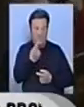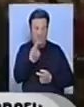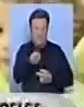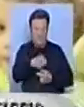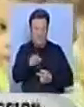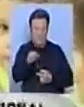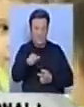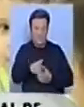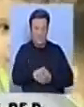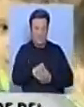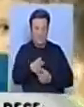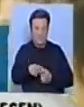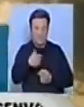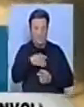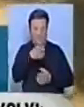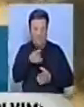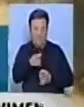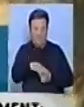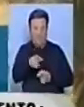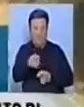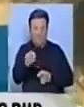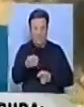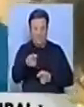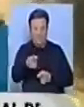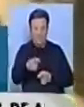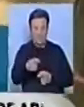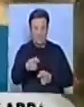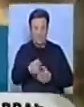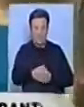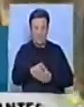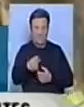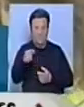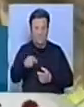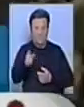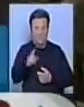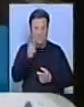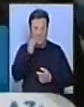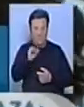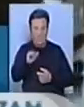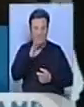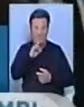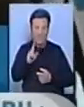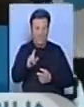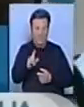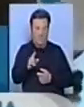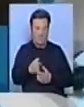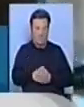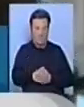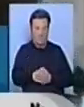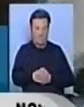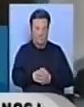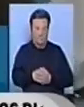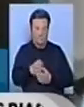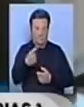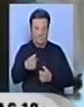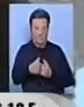este menino. Eu queria dar uma mensagem para que eles fossem. Hoje ainda são os meninos da mamã, porque